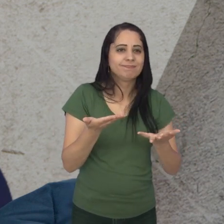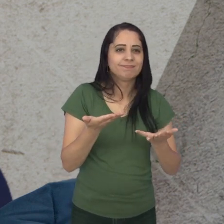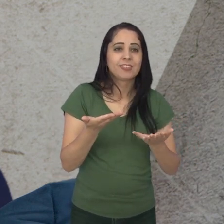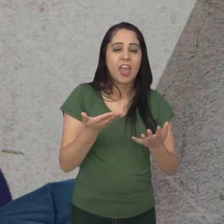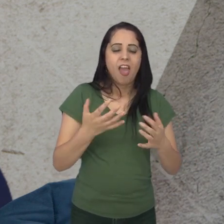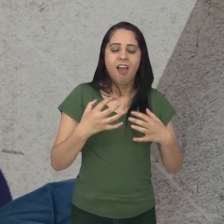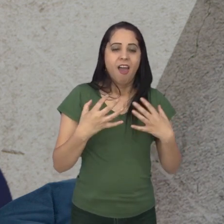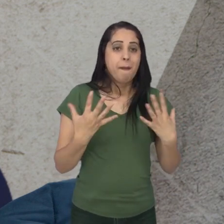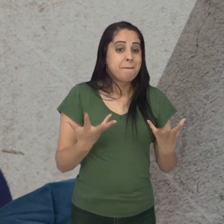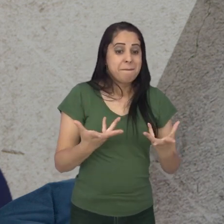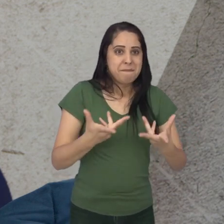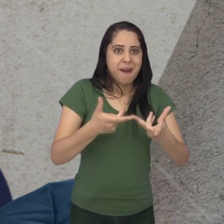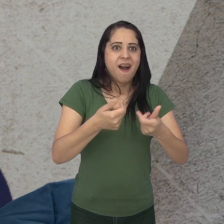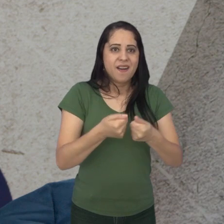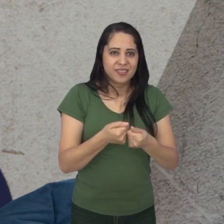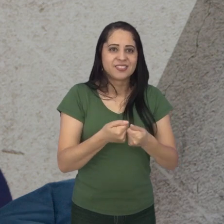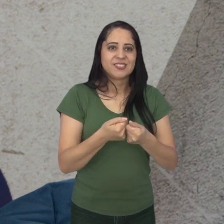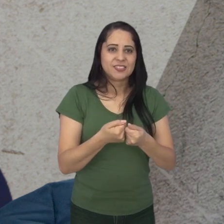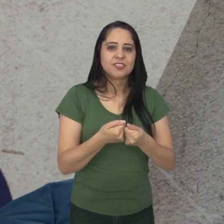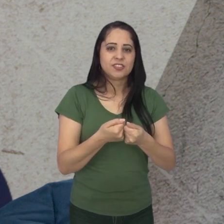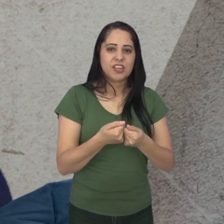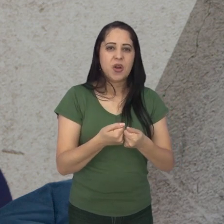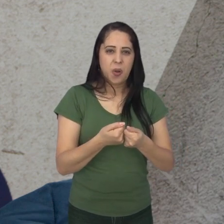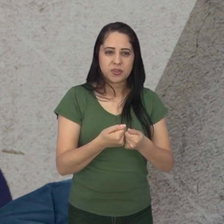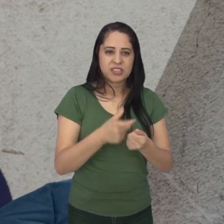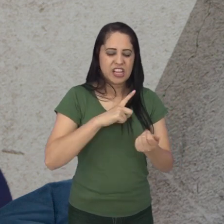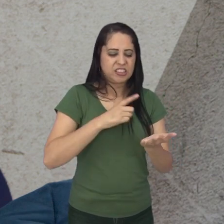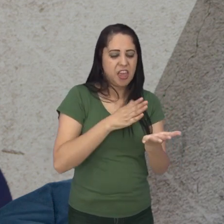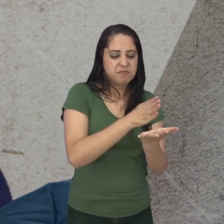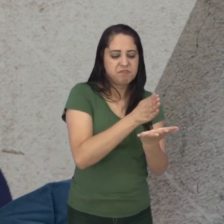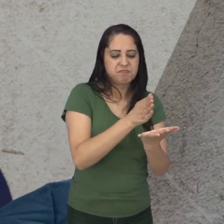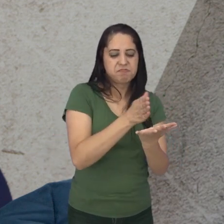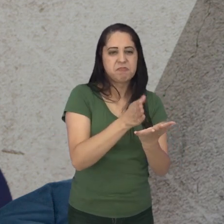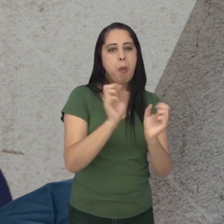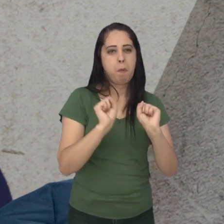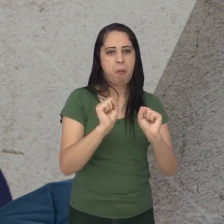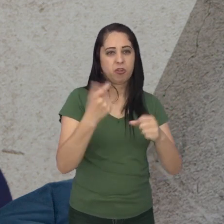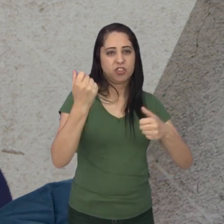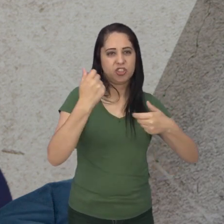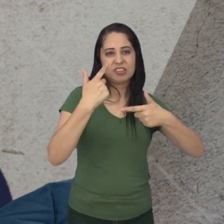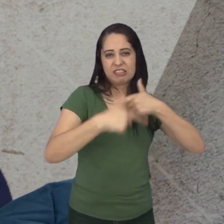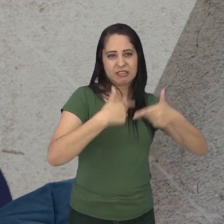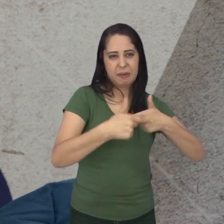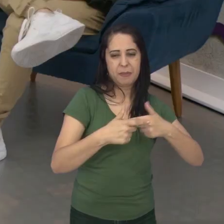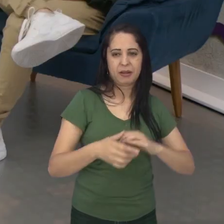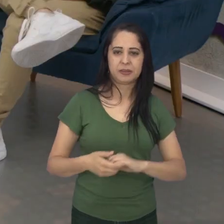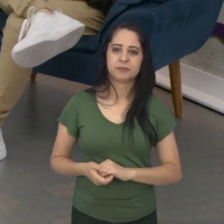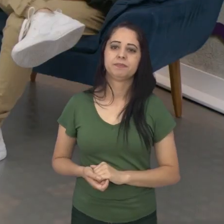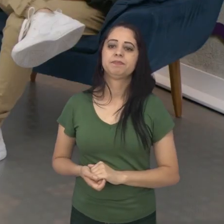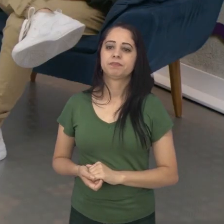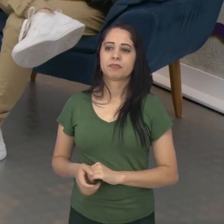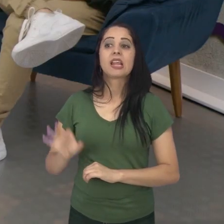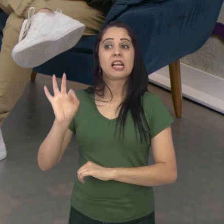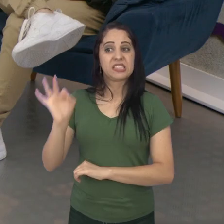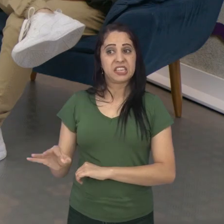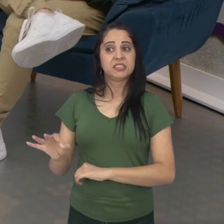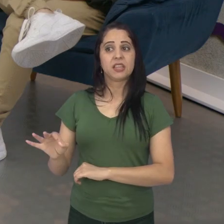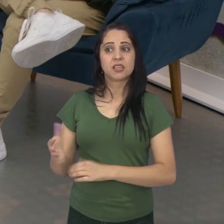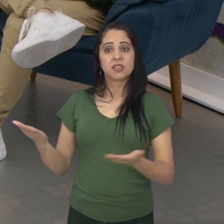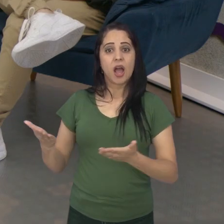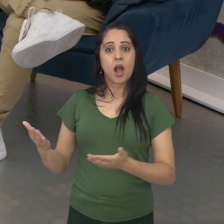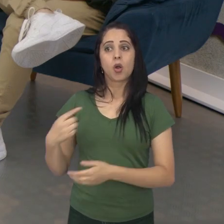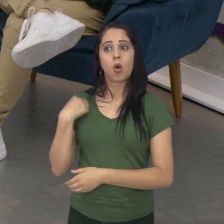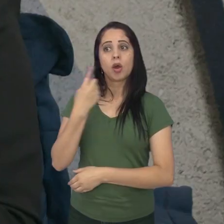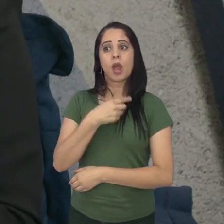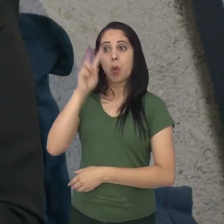tão empolgante que tem várias áreas aí de atuação. Com certeza, Fabiana, eu tive uma